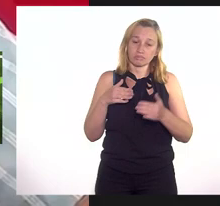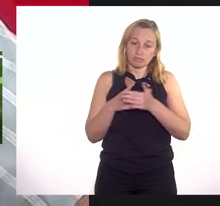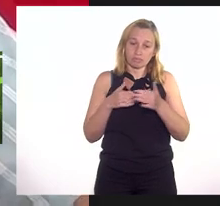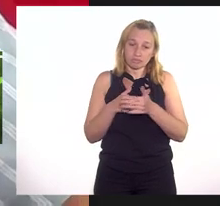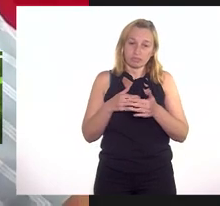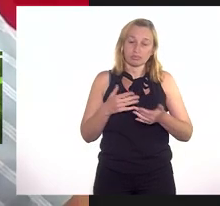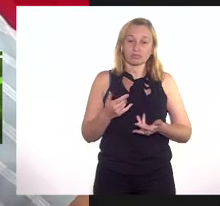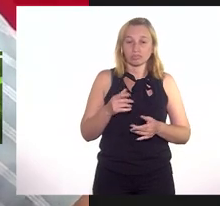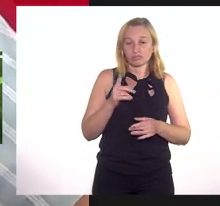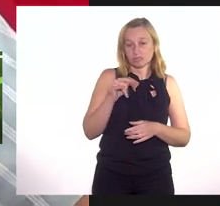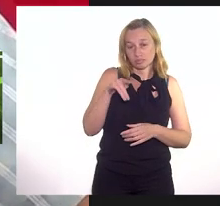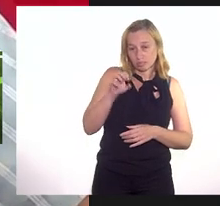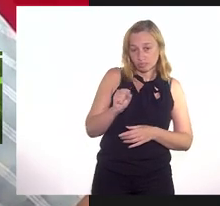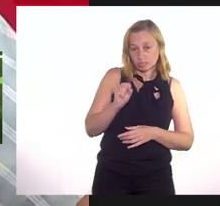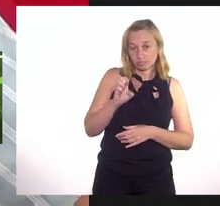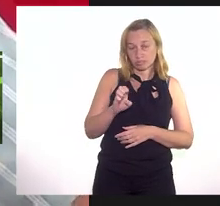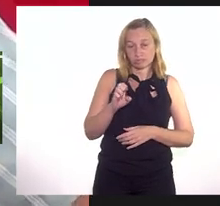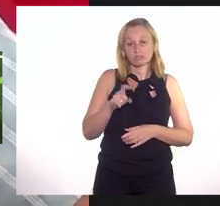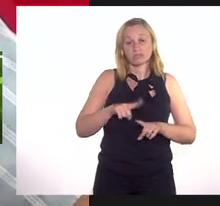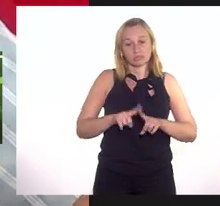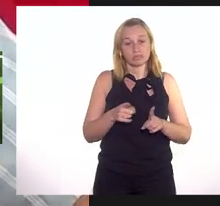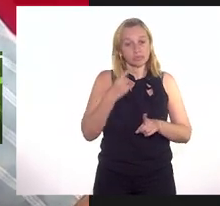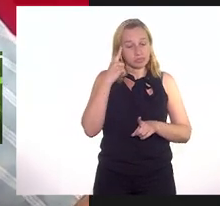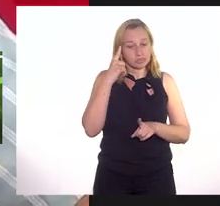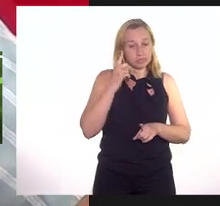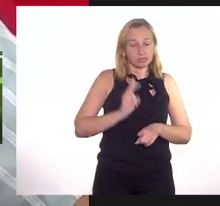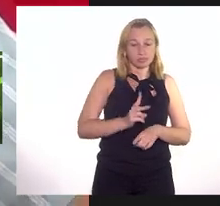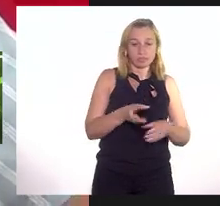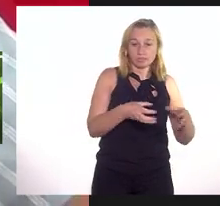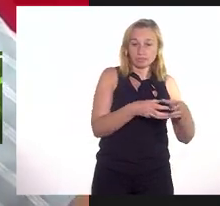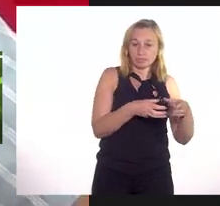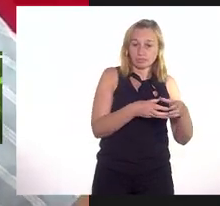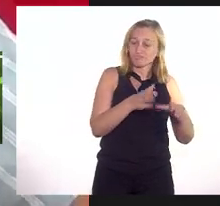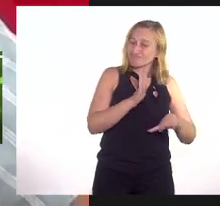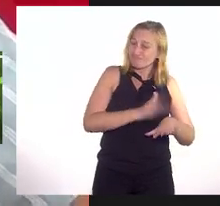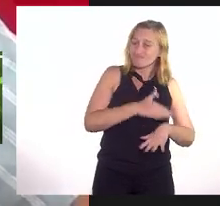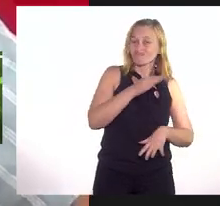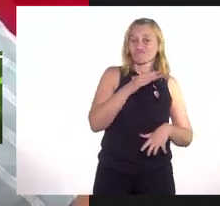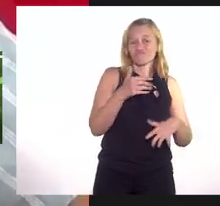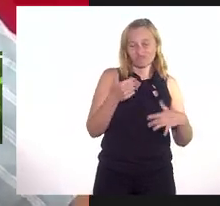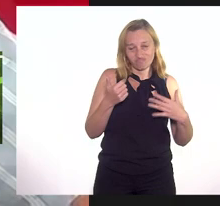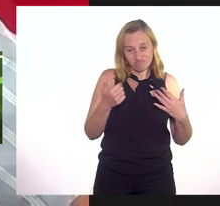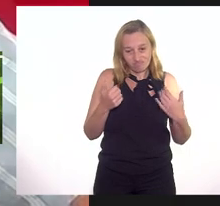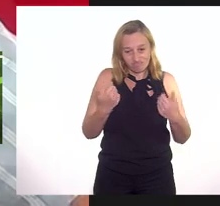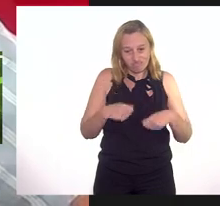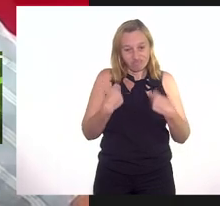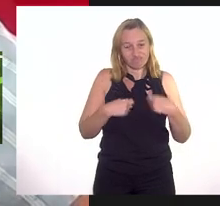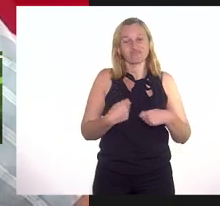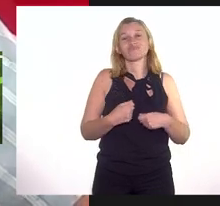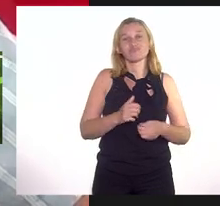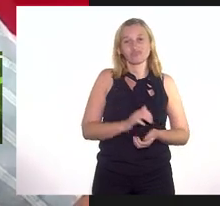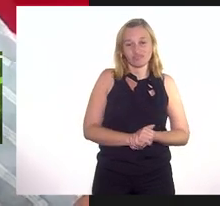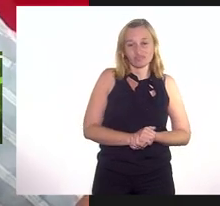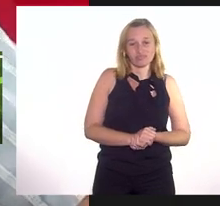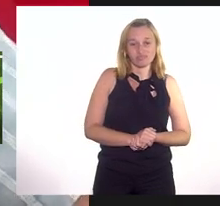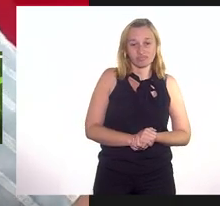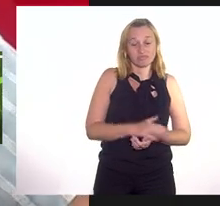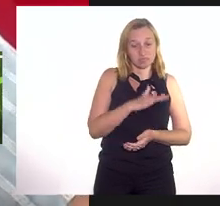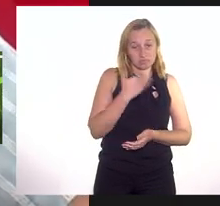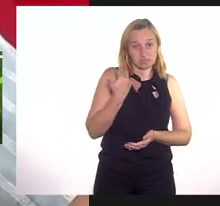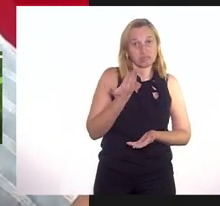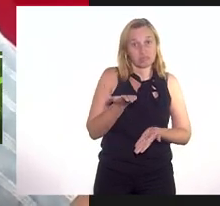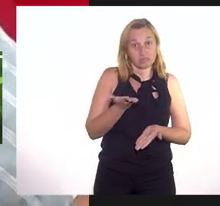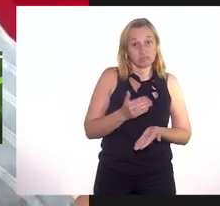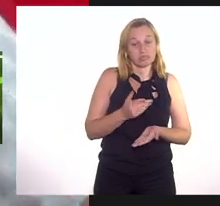de dose, mas aí, nisso, a gente tem que pensar sempre nos grupos mais vulneráveis, né? Mais vulneráveis à morte, né? E a